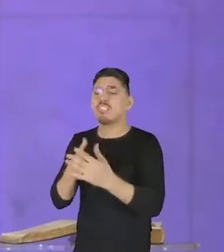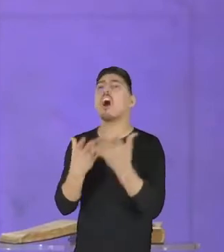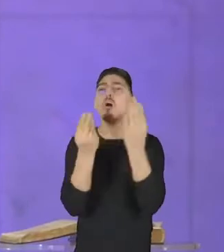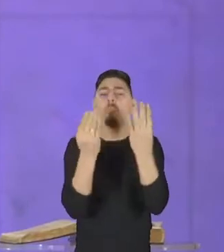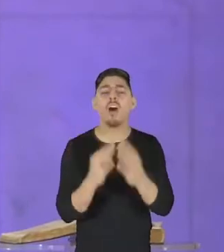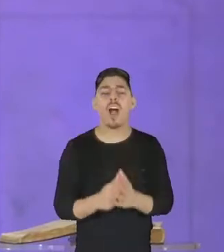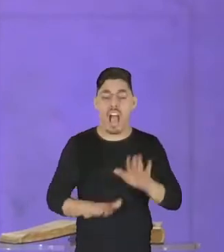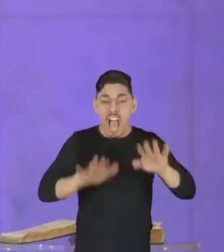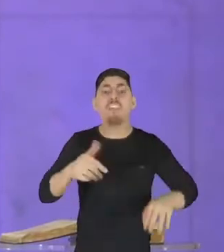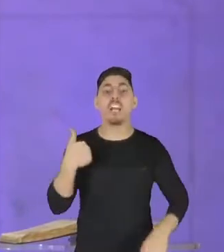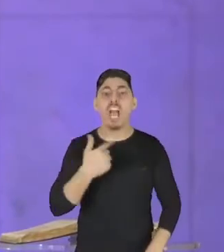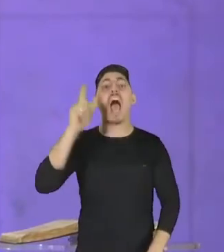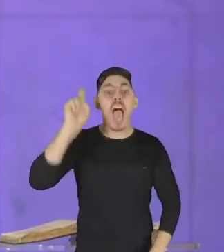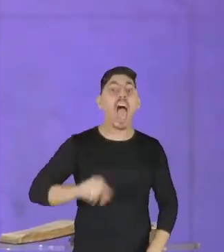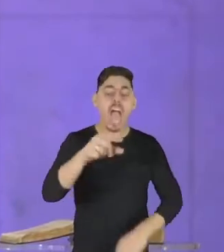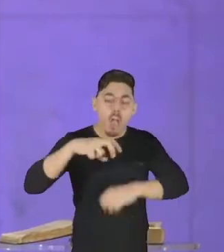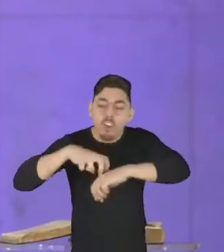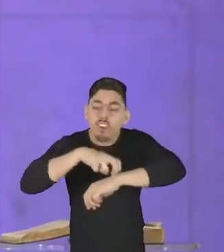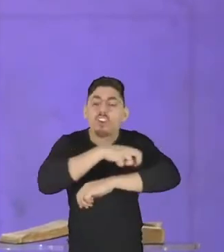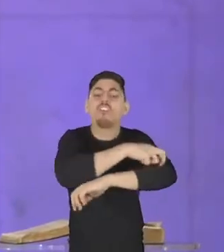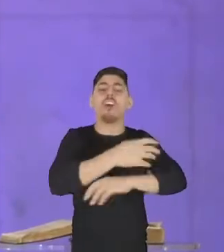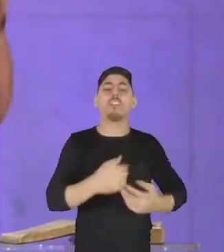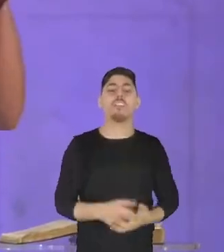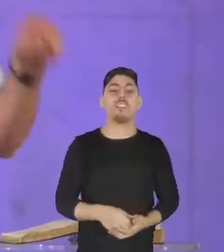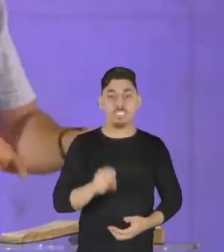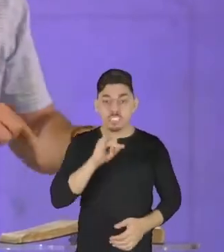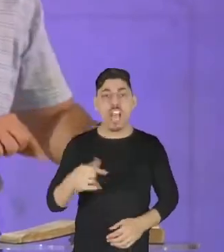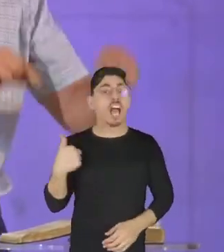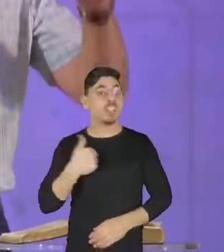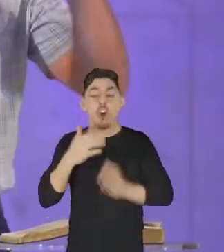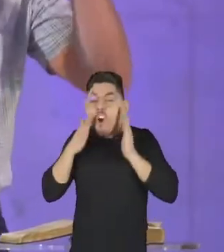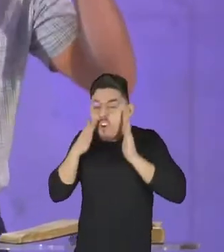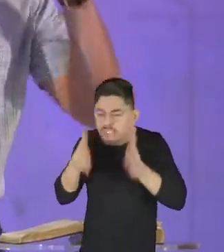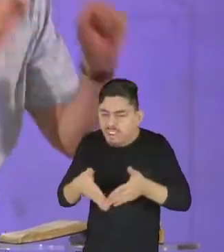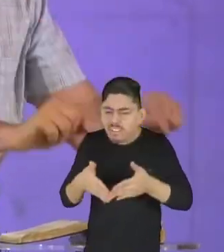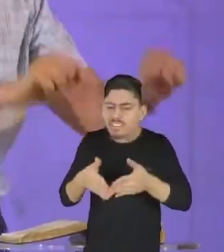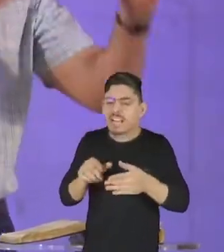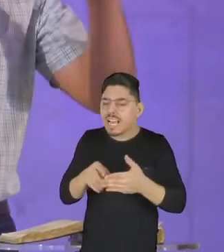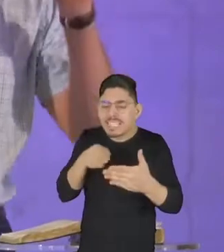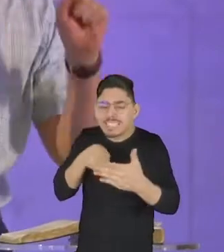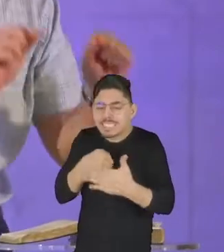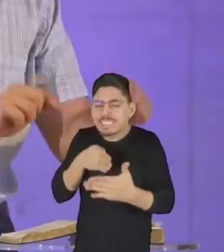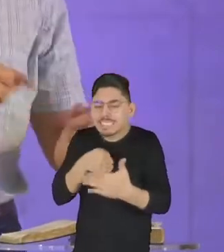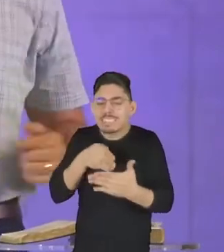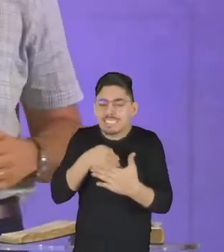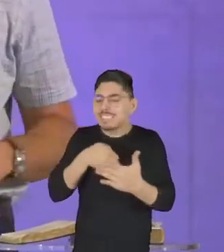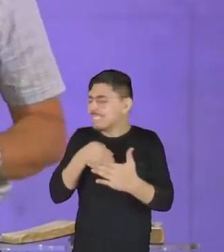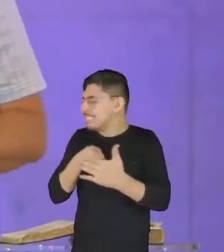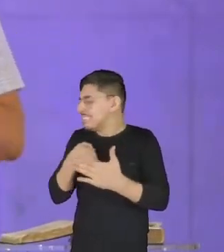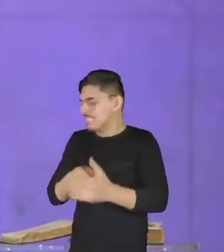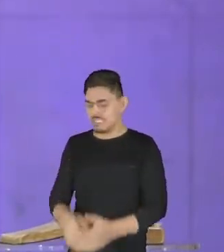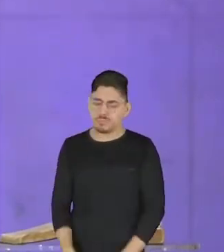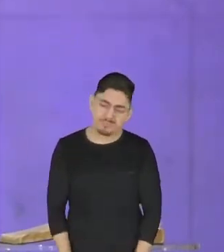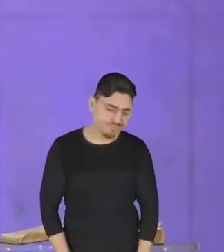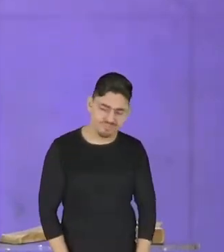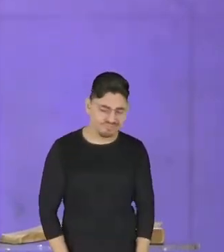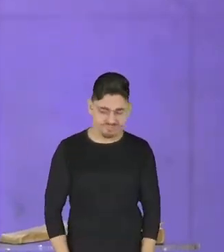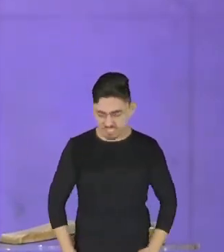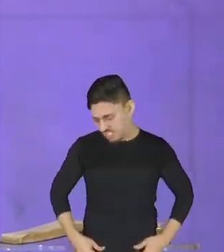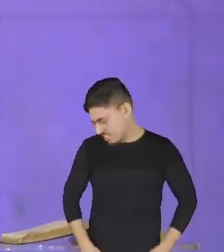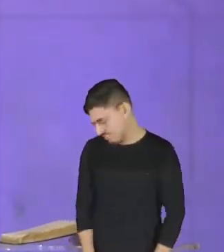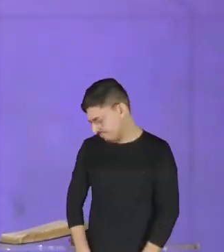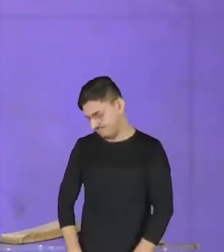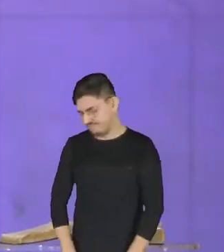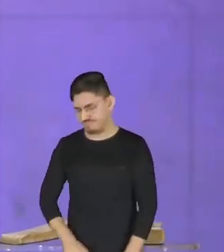vezes gafanhotos. E se nós ficarmos focando no nosso complexo de gafanhoto, não dá, é melhor